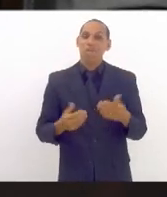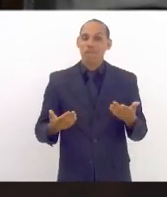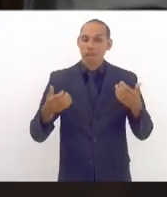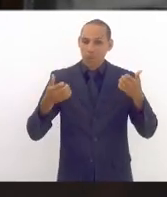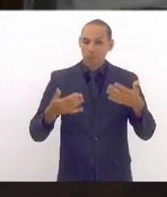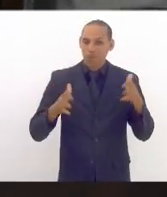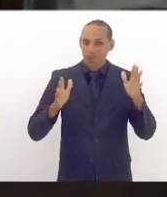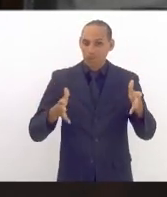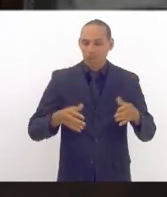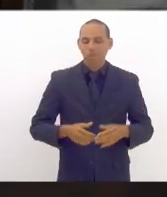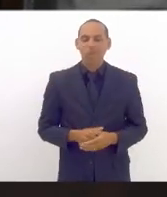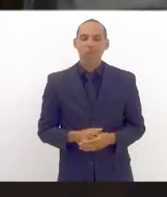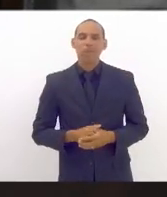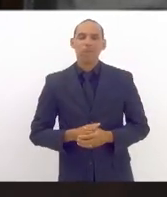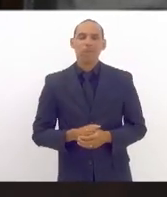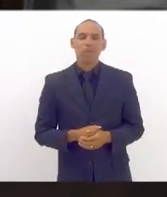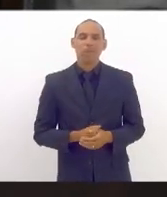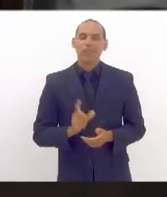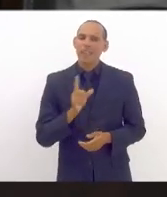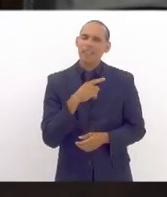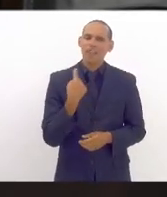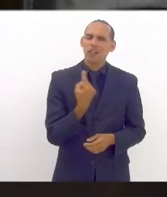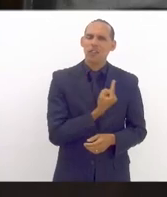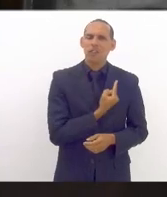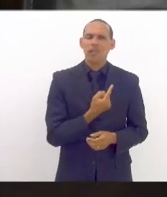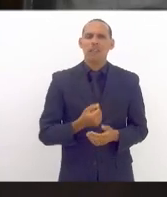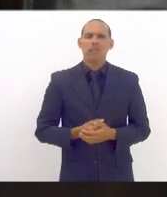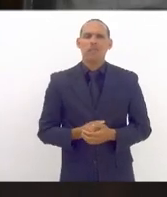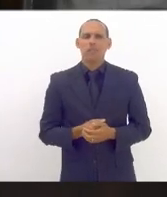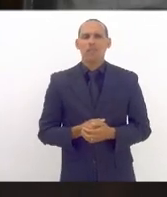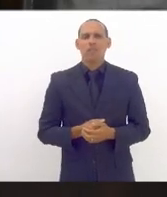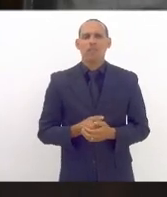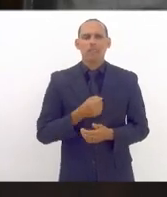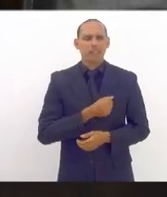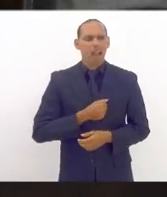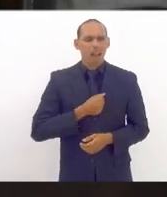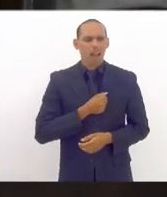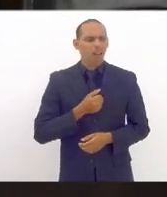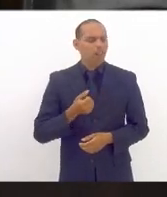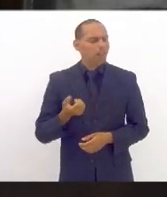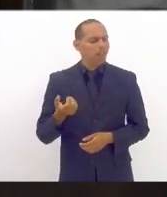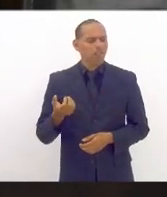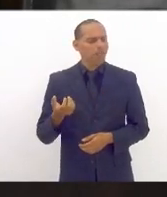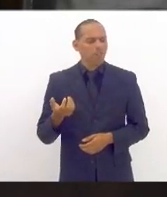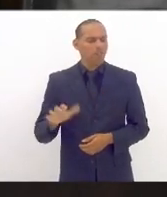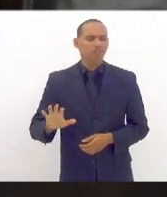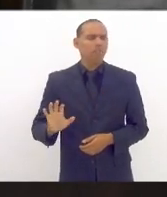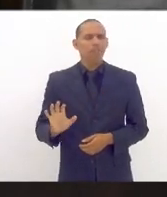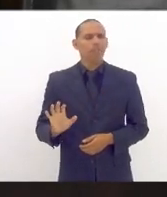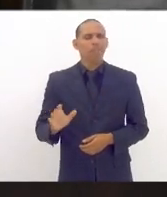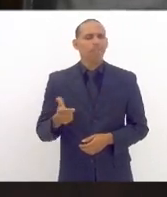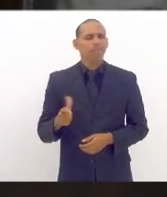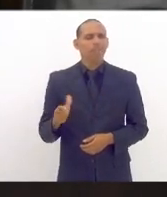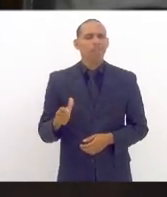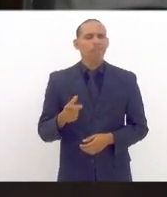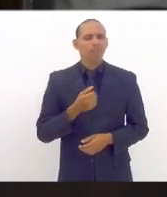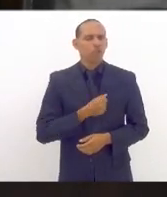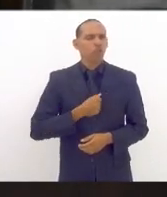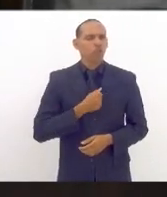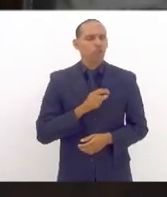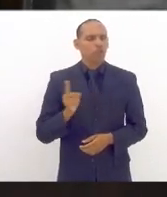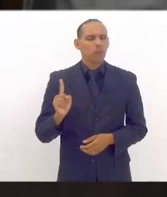isso nós não ficamos satisfeitos porque a gente trocou algumas figurinhas